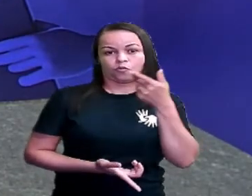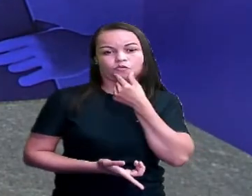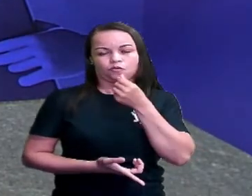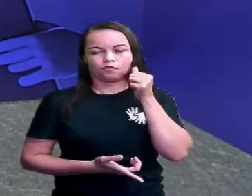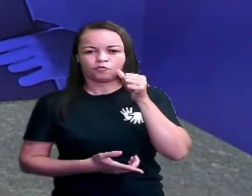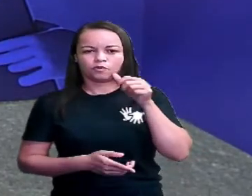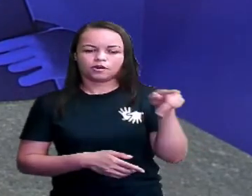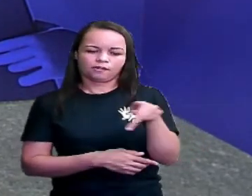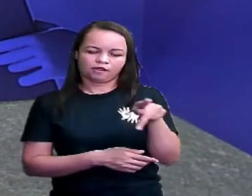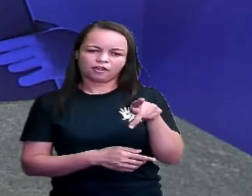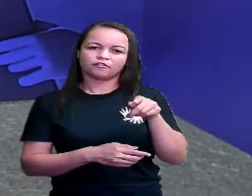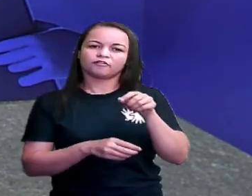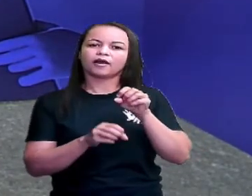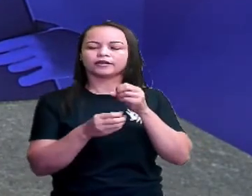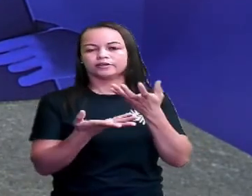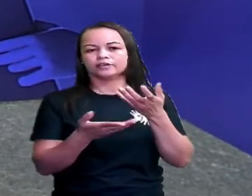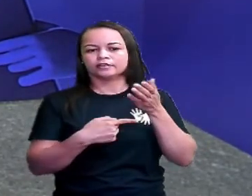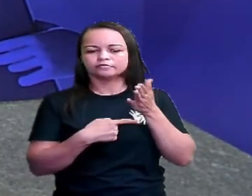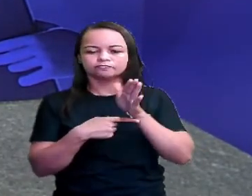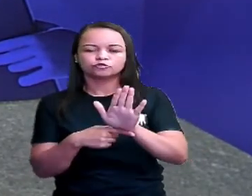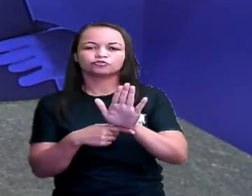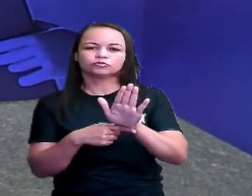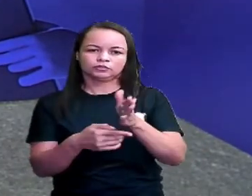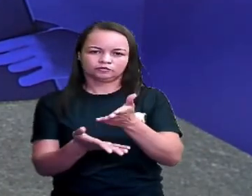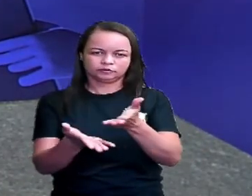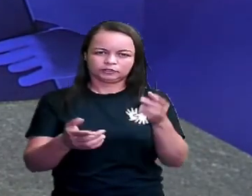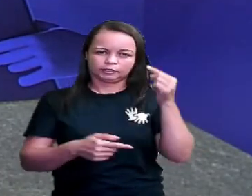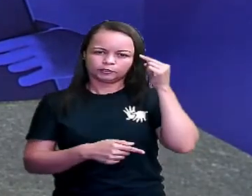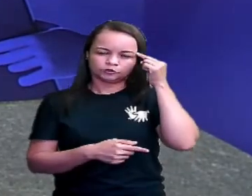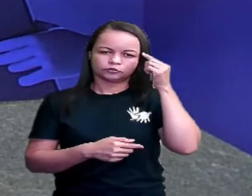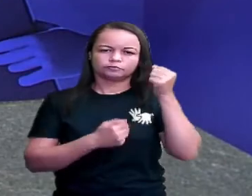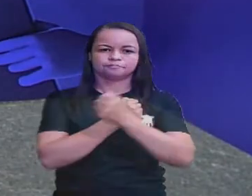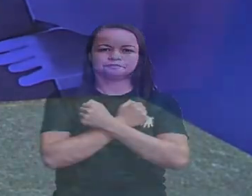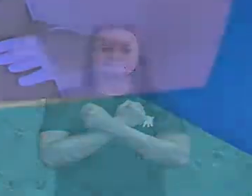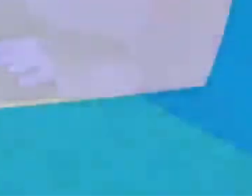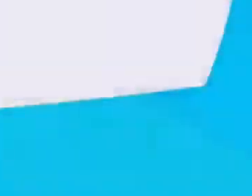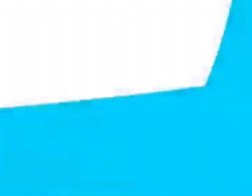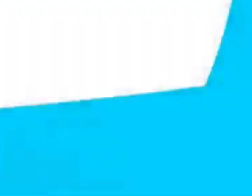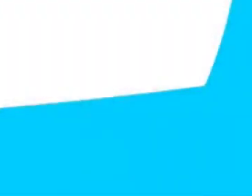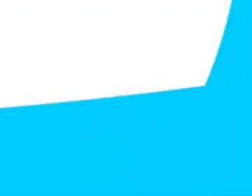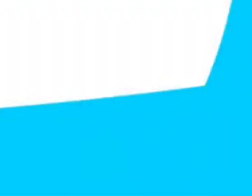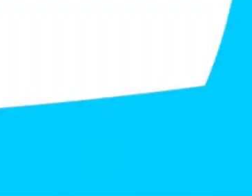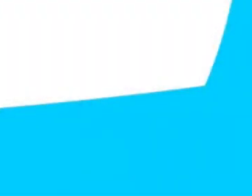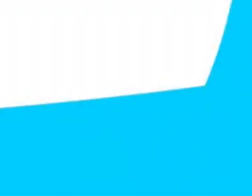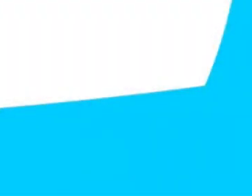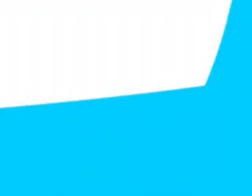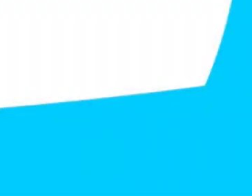satisfação em sanar a sua dúvida, tá certo? Forte abraço e fiquem com Deus.